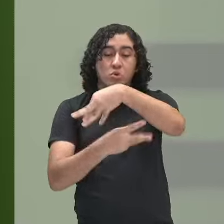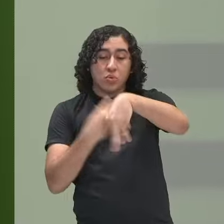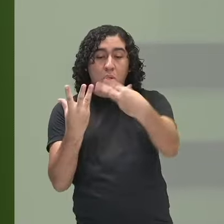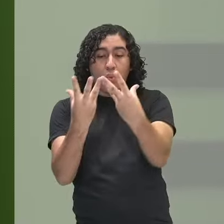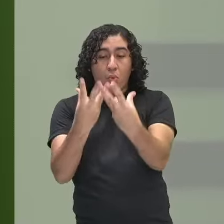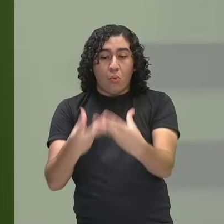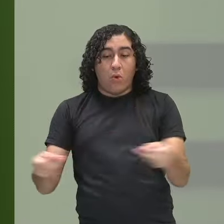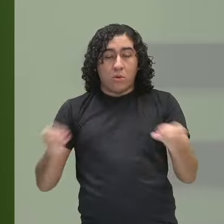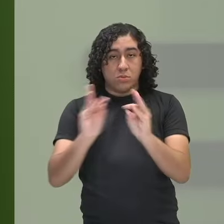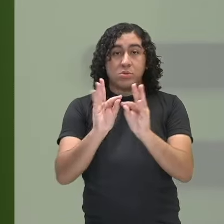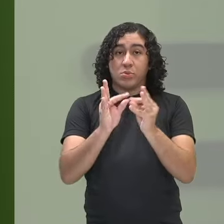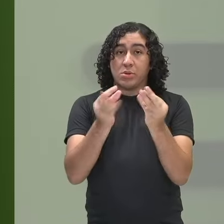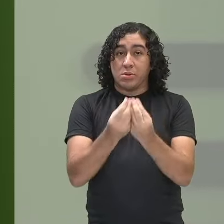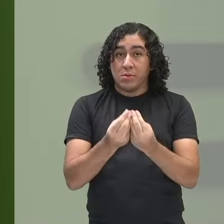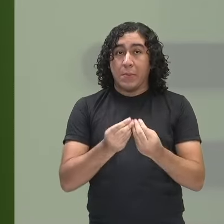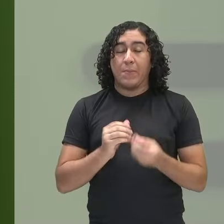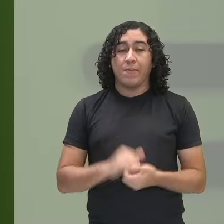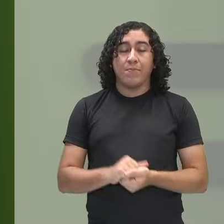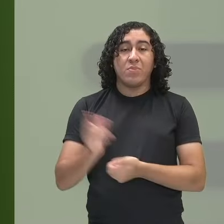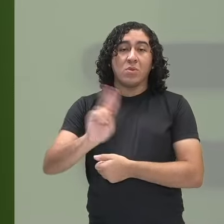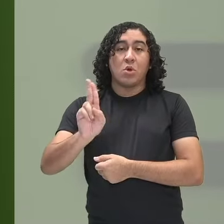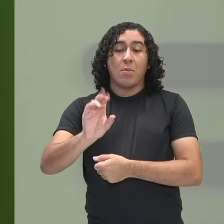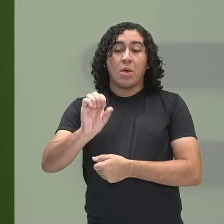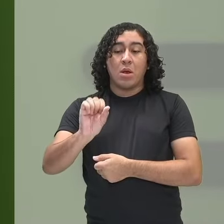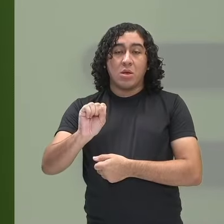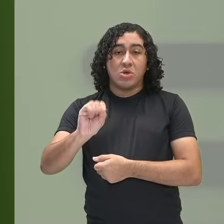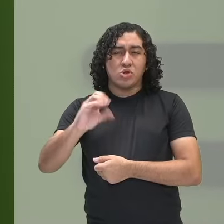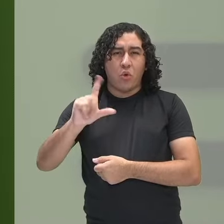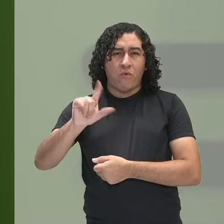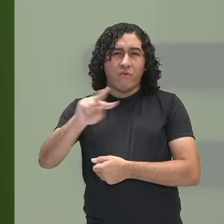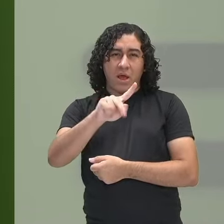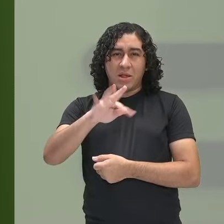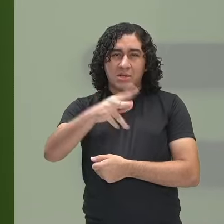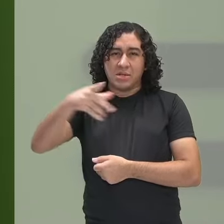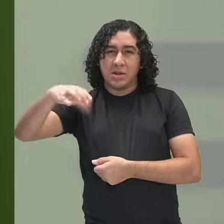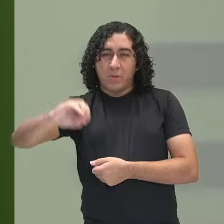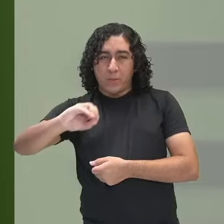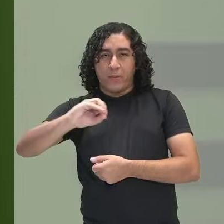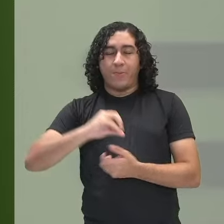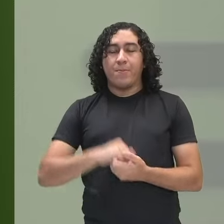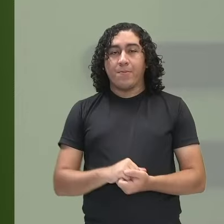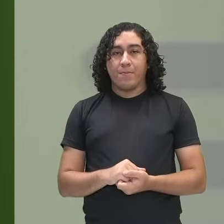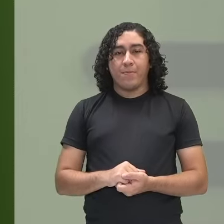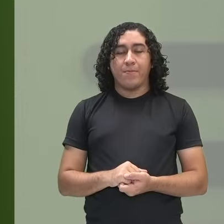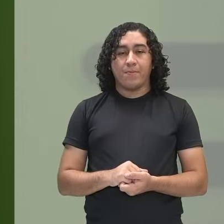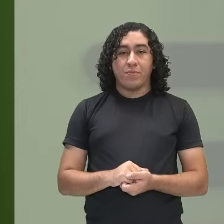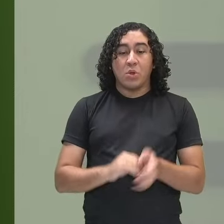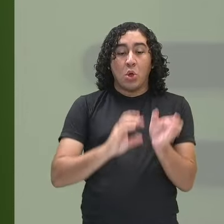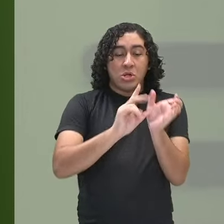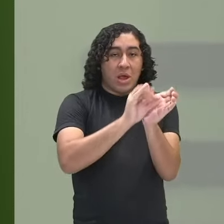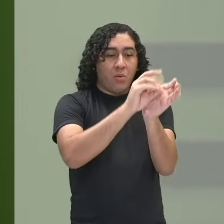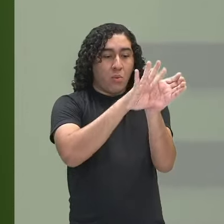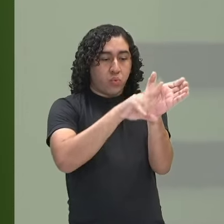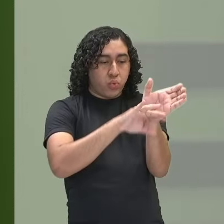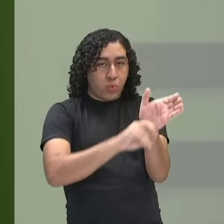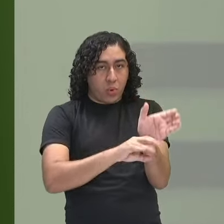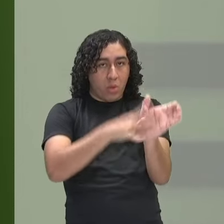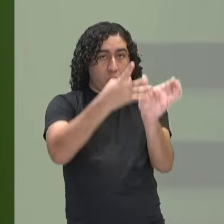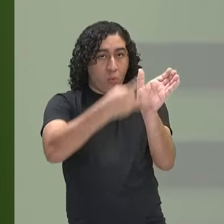de substâncias. Esse processo é chamado de solvatação, ou seja, aquele sal foi solvatado,